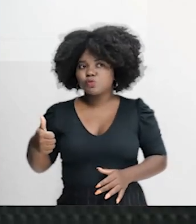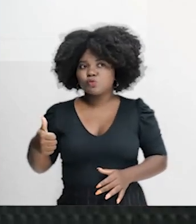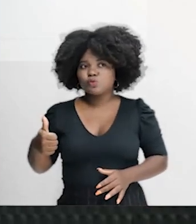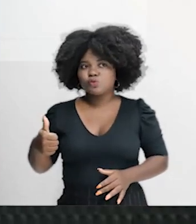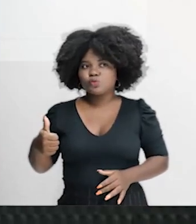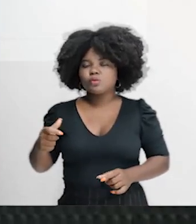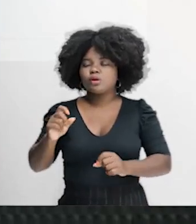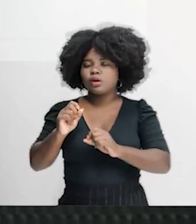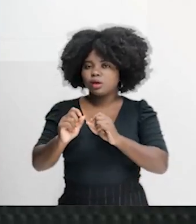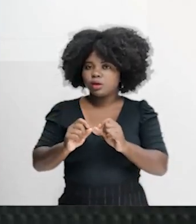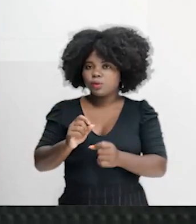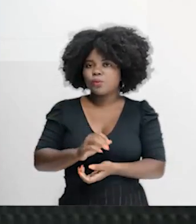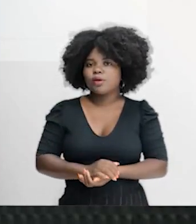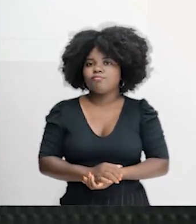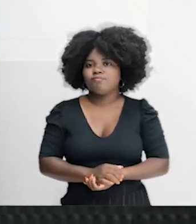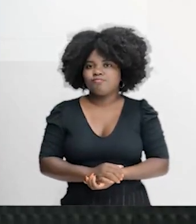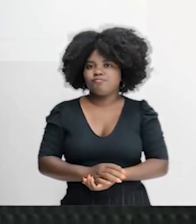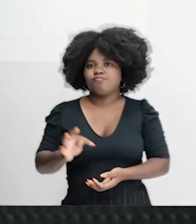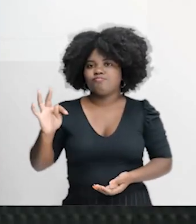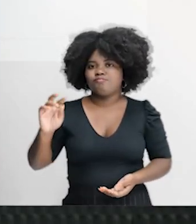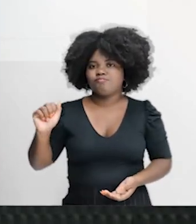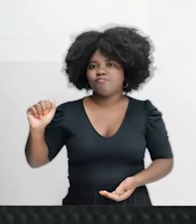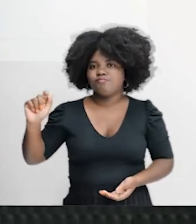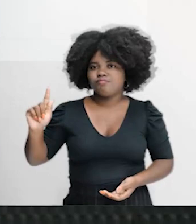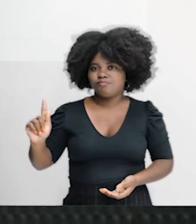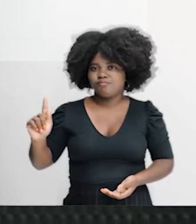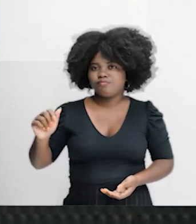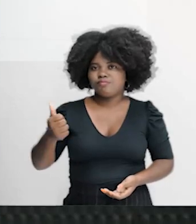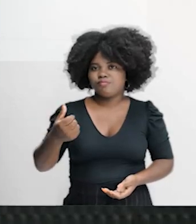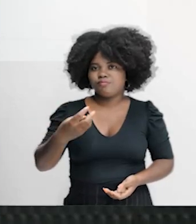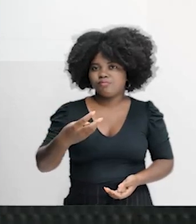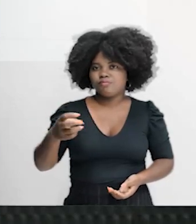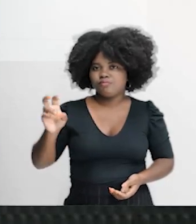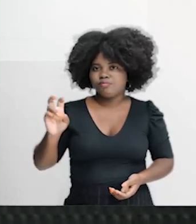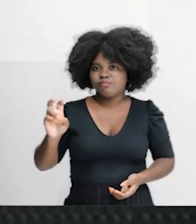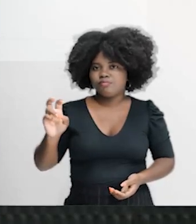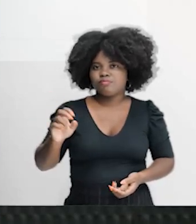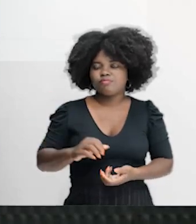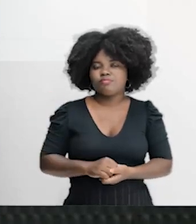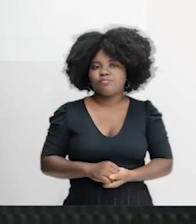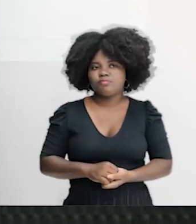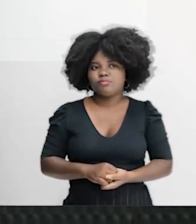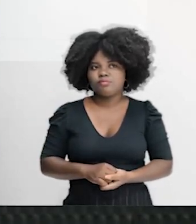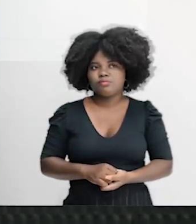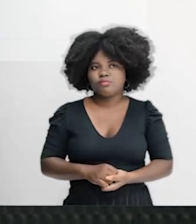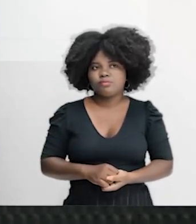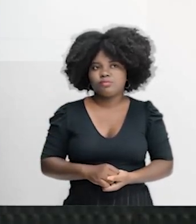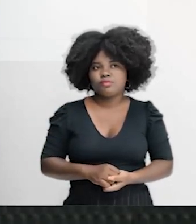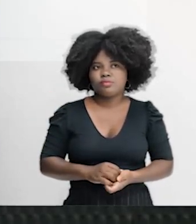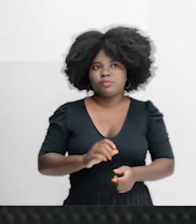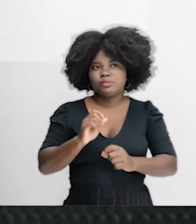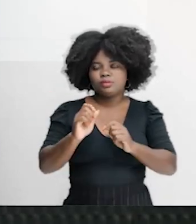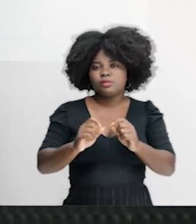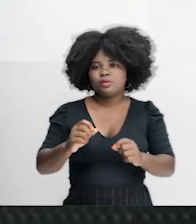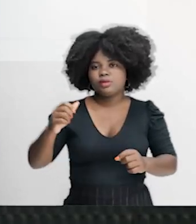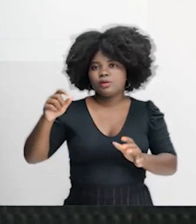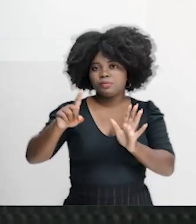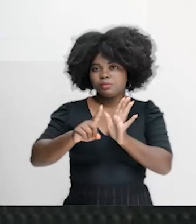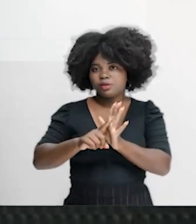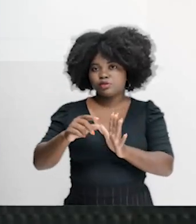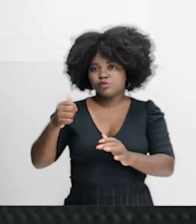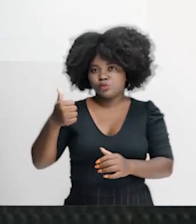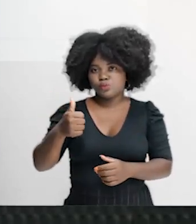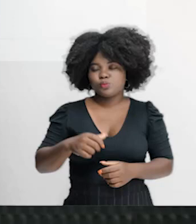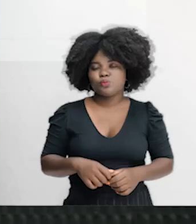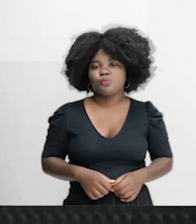aqui, ó, é a medida da tangente de 135 graus. Então no caso a tangente de 135 graus é igual a